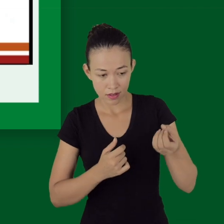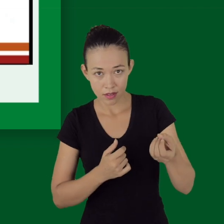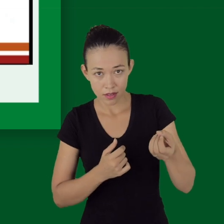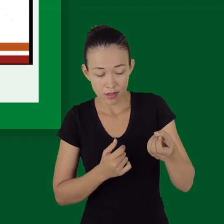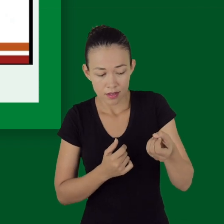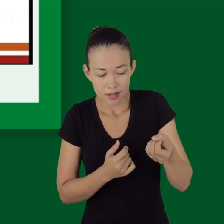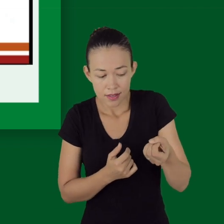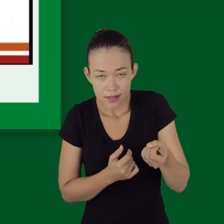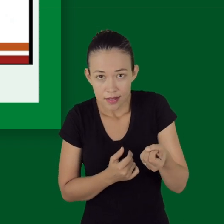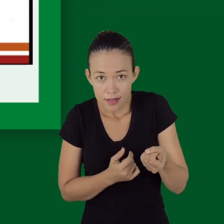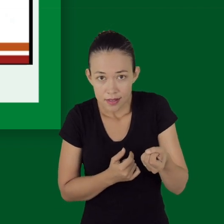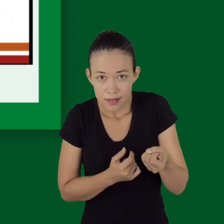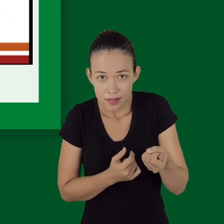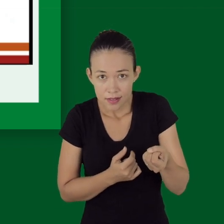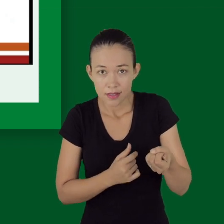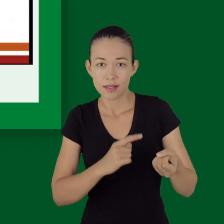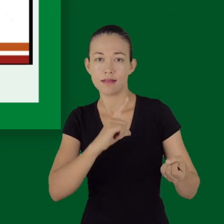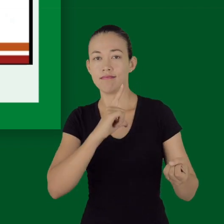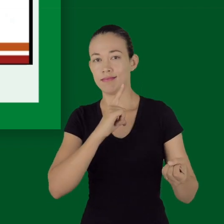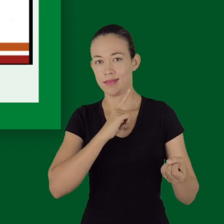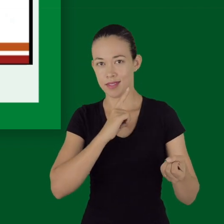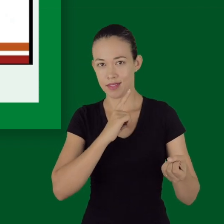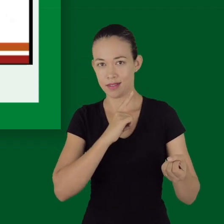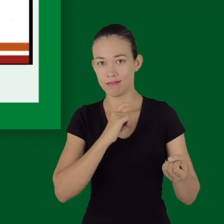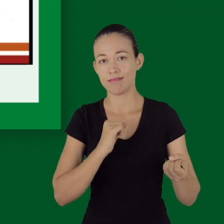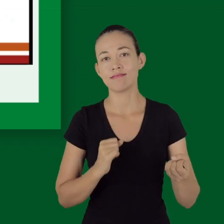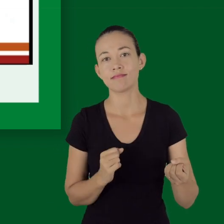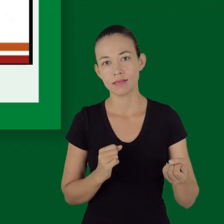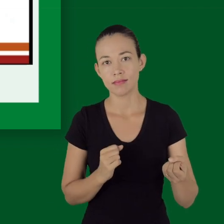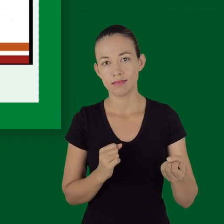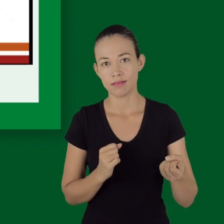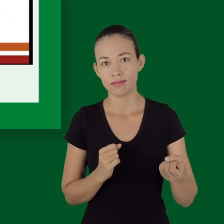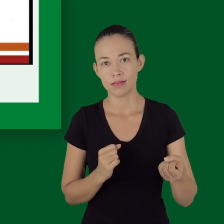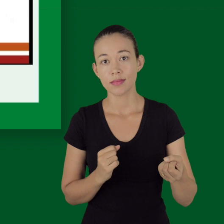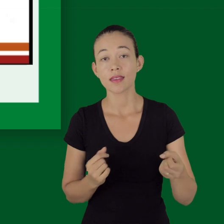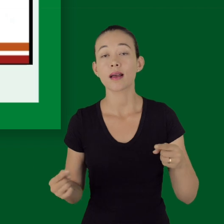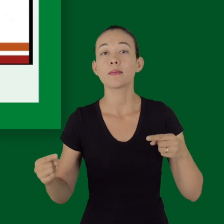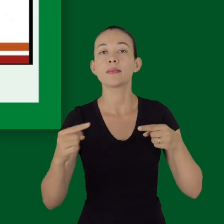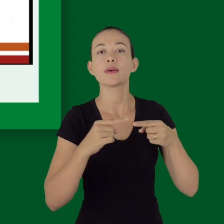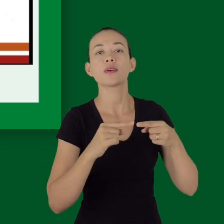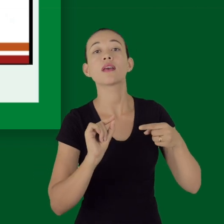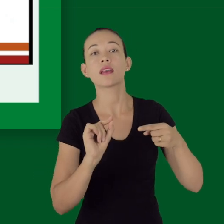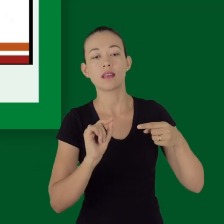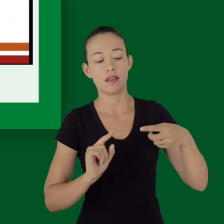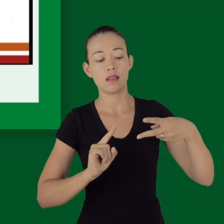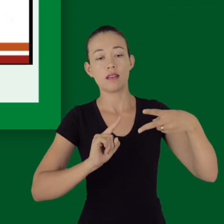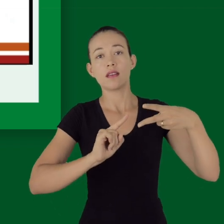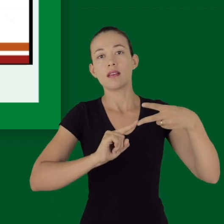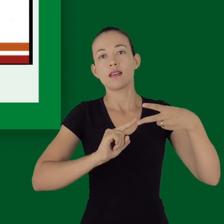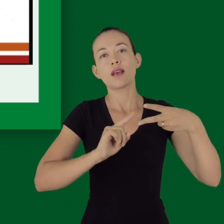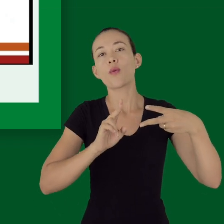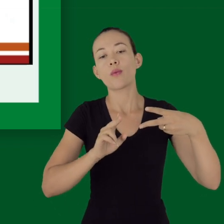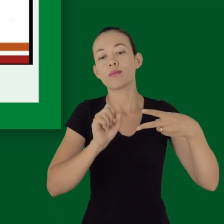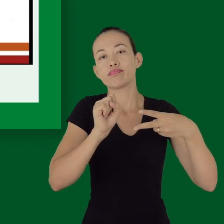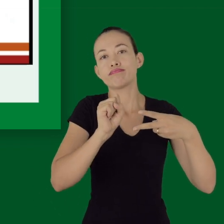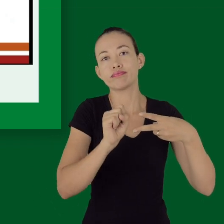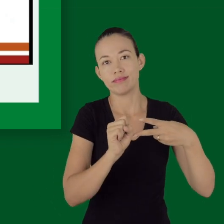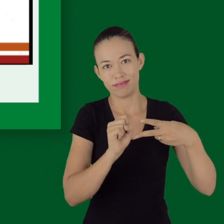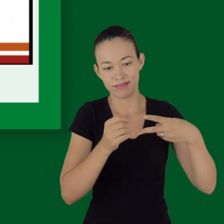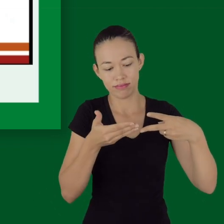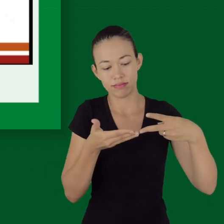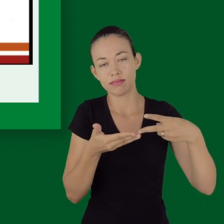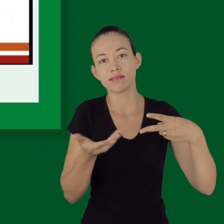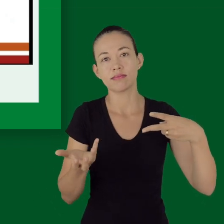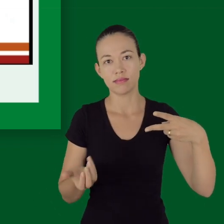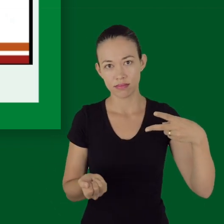se autocomprime, né, que restringe respostas vasculares simpáticas, né? Então, eu tenho vasoconstrição periférica e